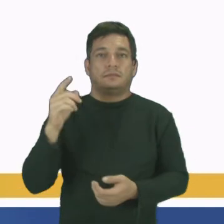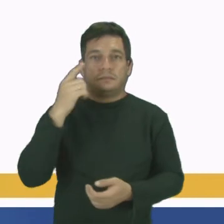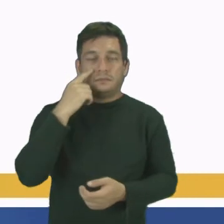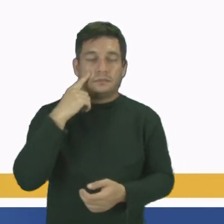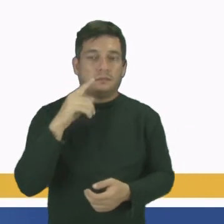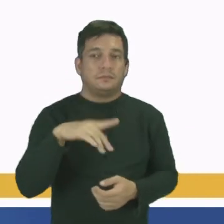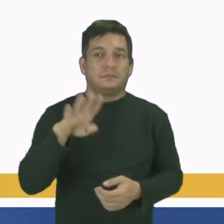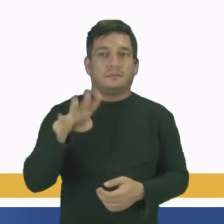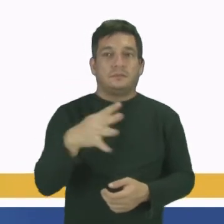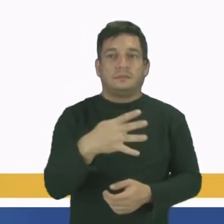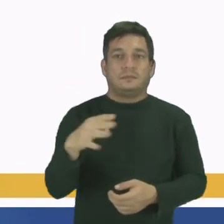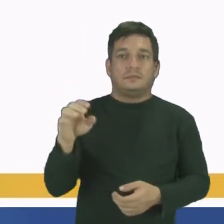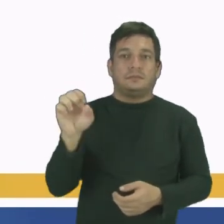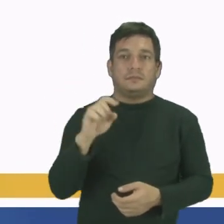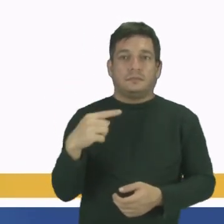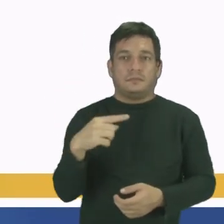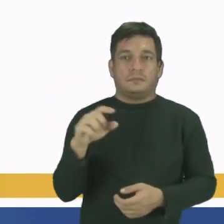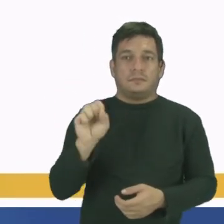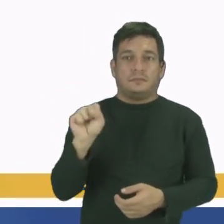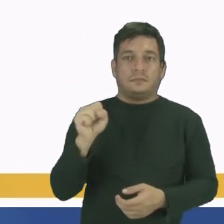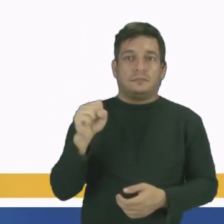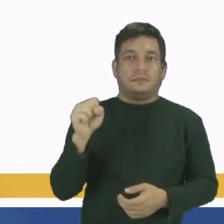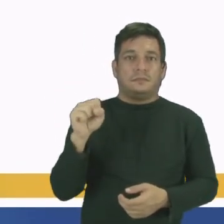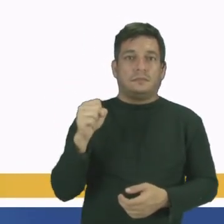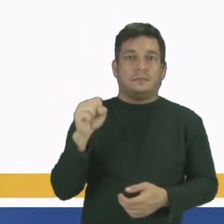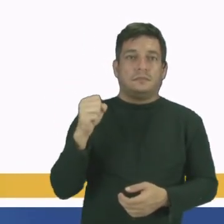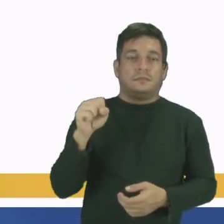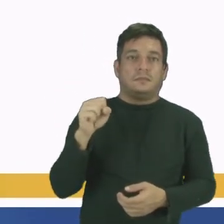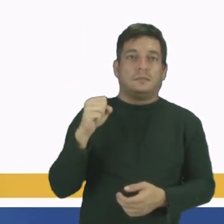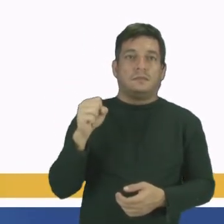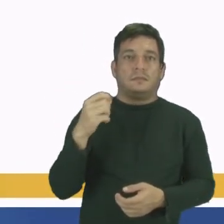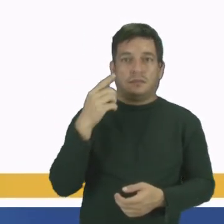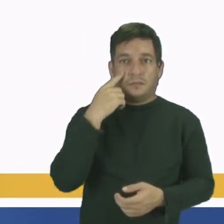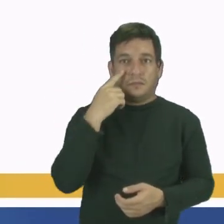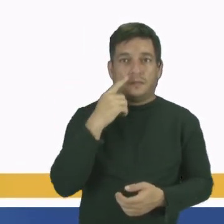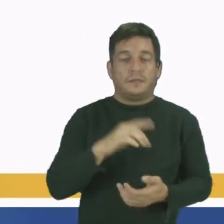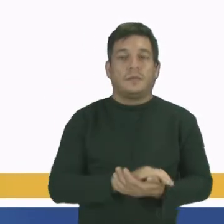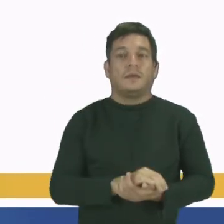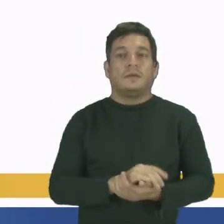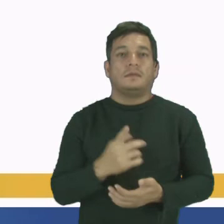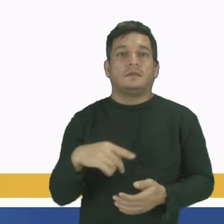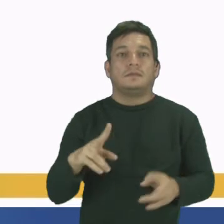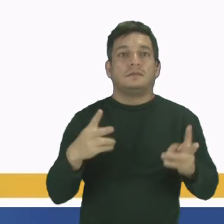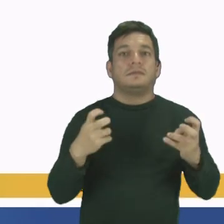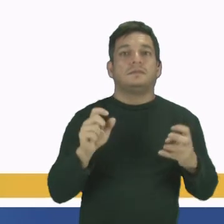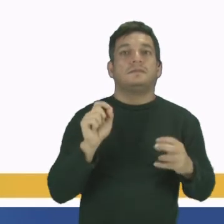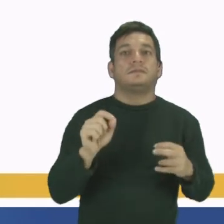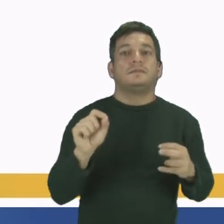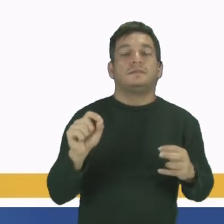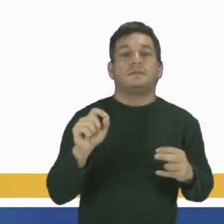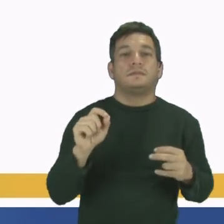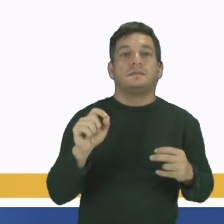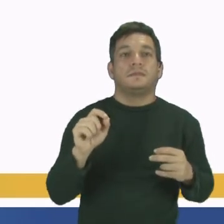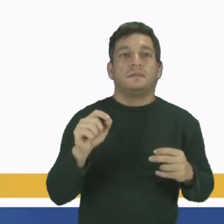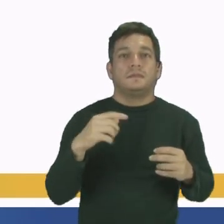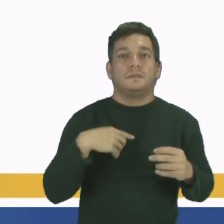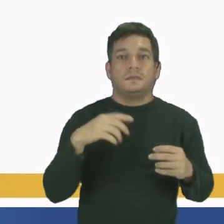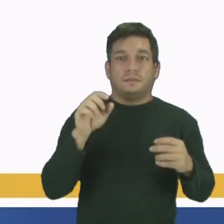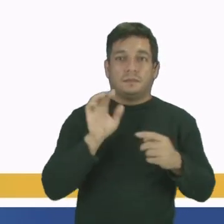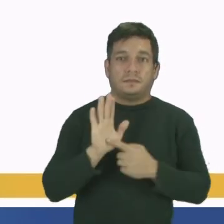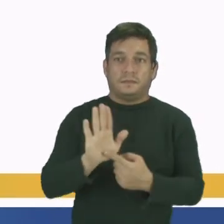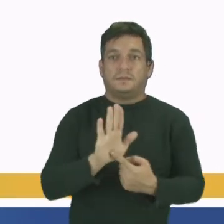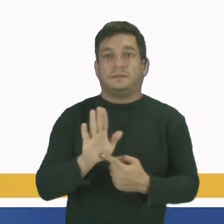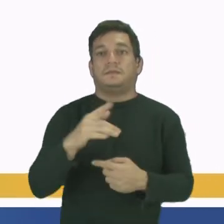da matriz B é menos 8. Gente, aqui vocês vão perceber que pela definição que está